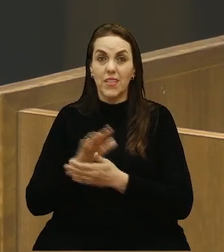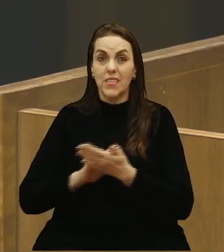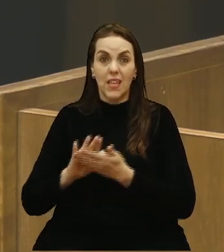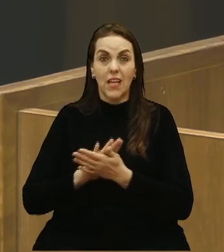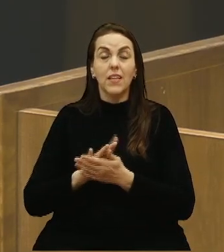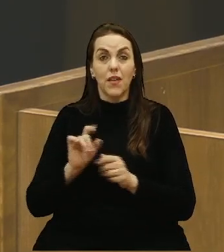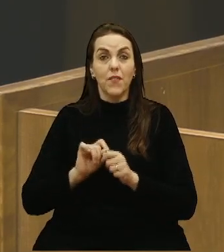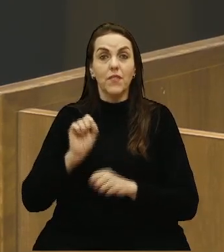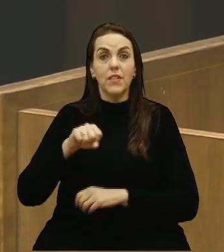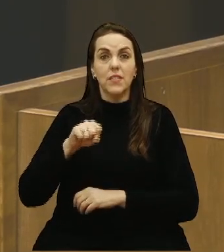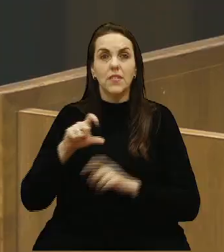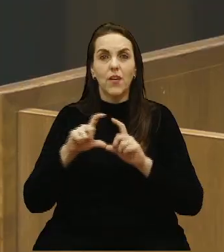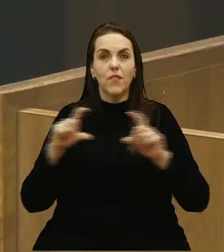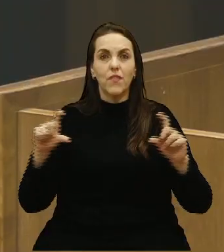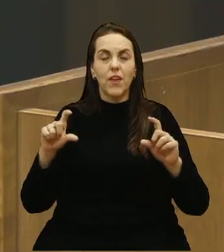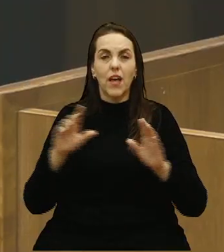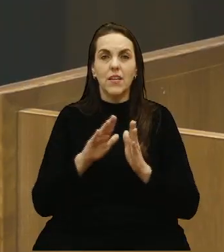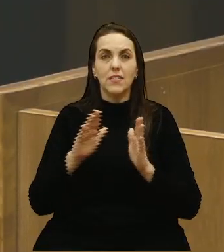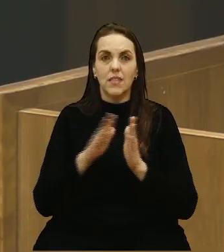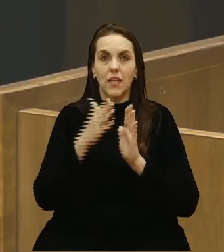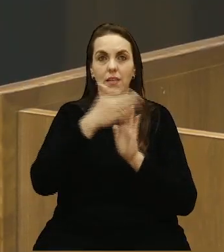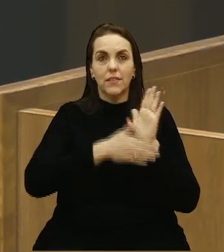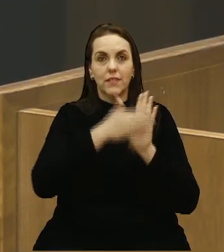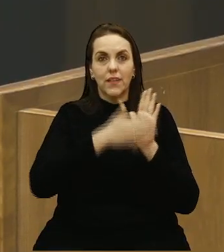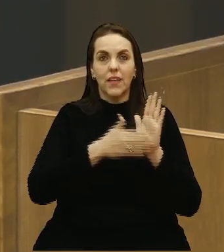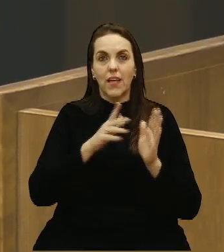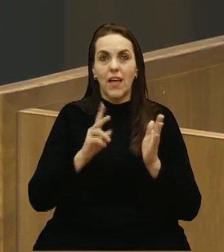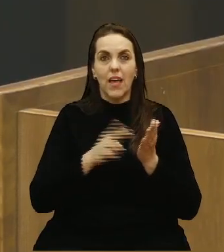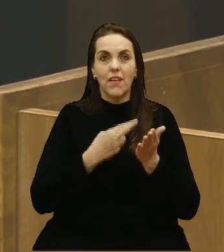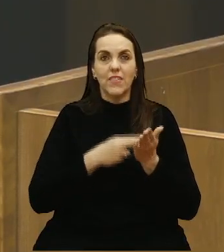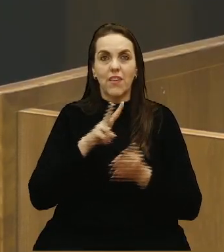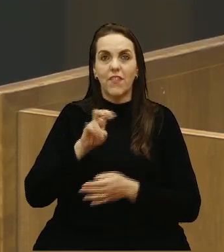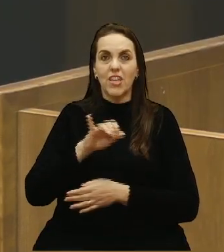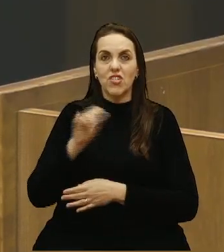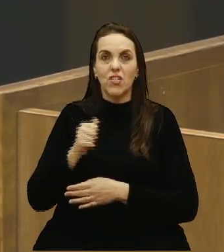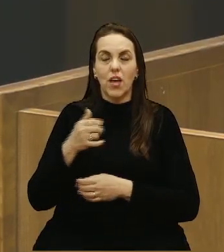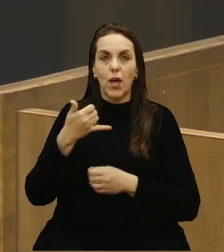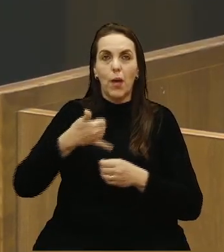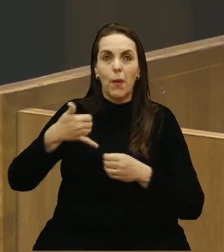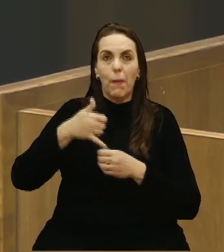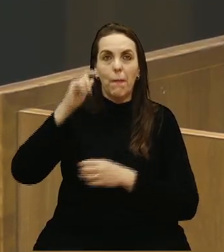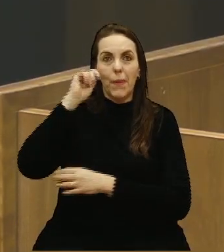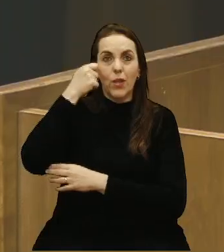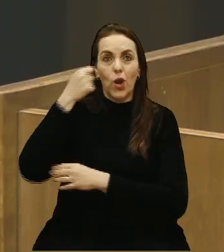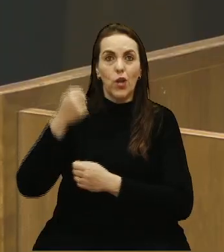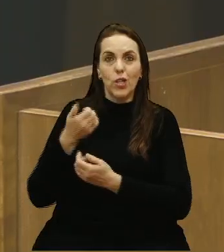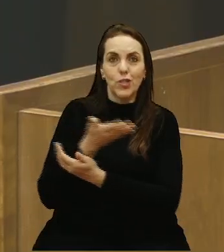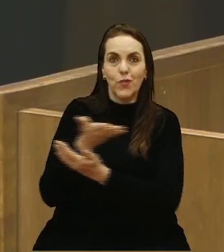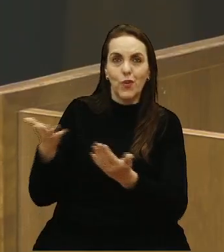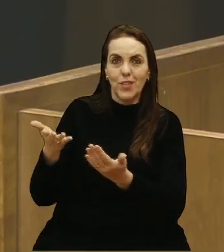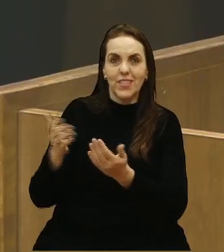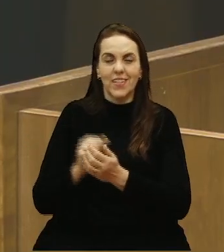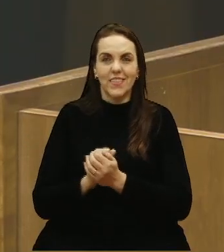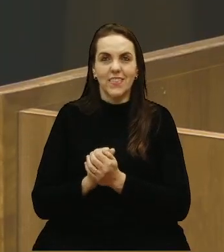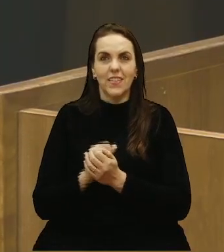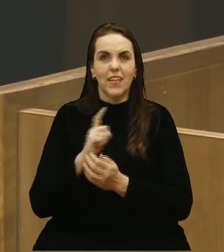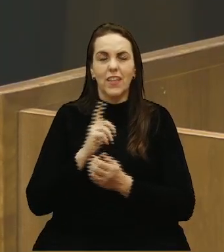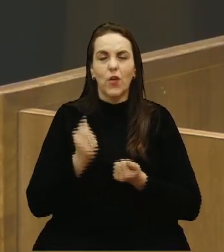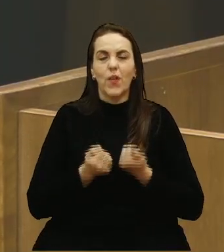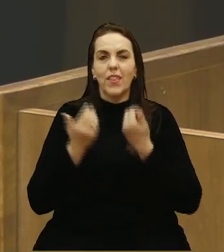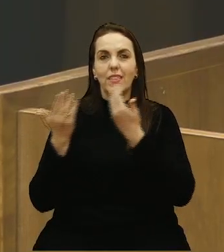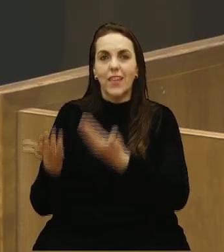ele tem uma frase que saiu na capa da Veja, eu lembro até hoje, que ele disse assim, o petróleo é de vocês, né? Entregando para eles o petróleo, né? Então, isso não tem nada